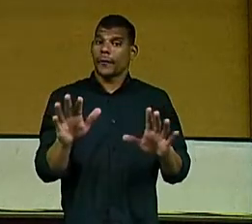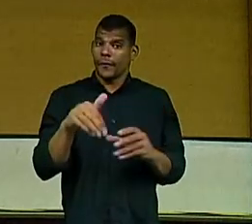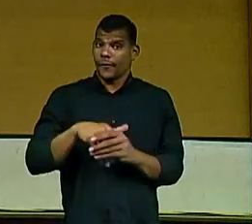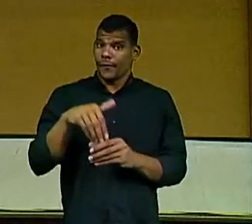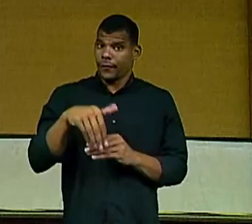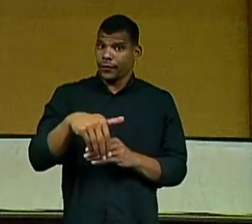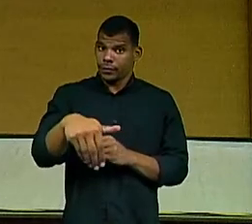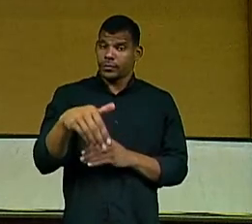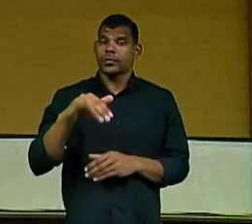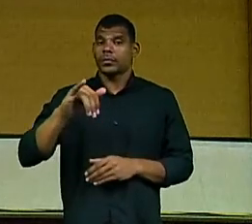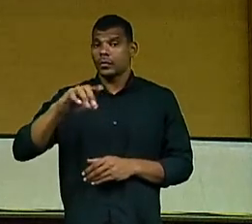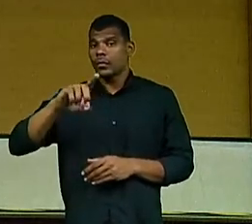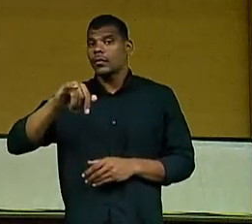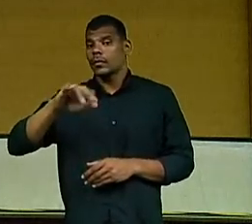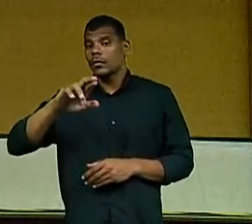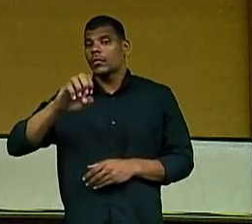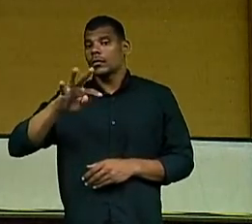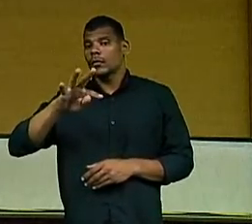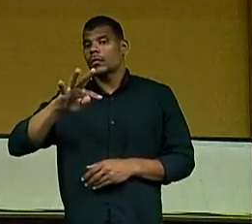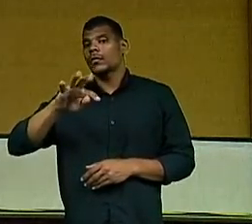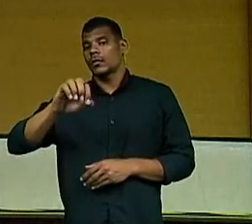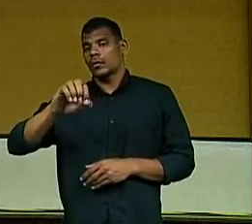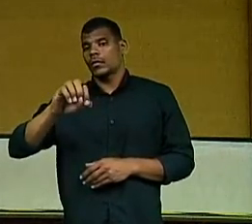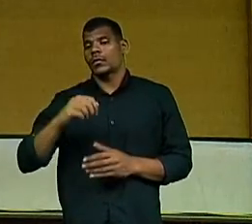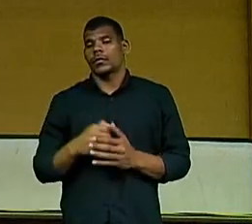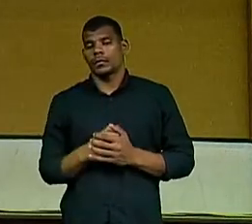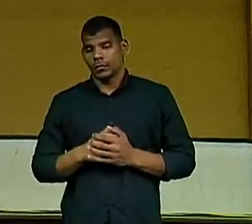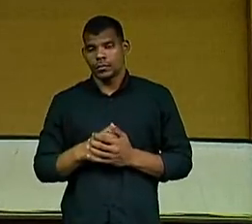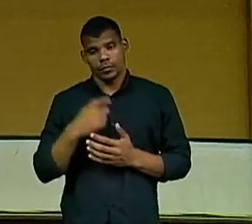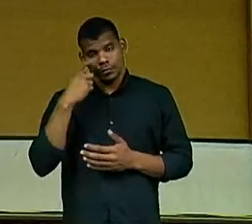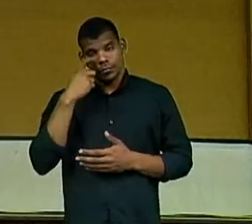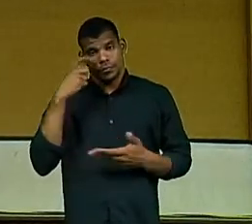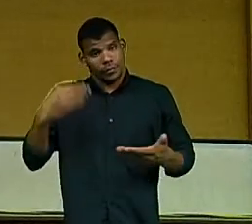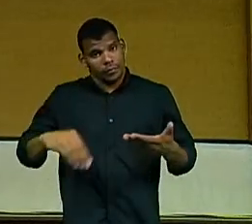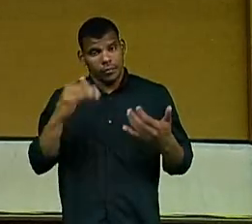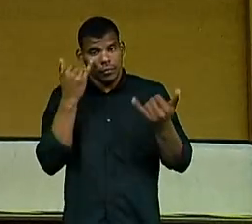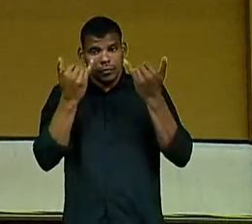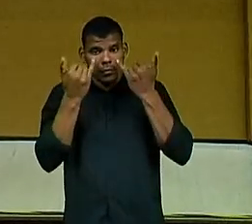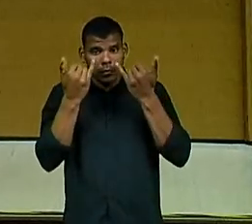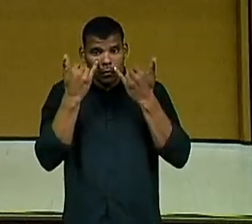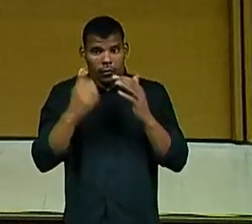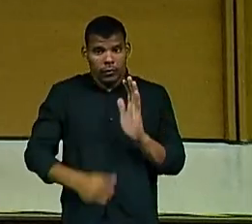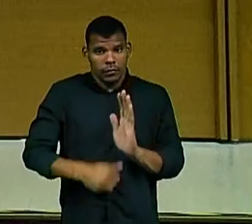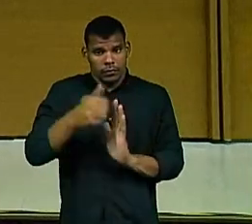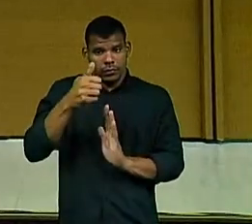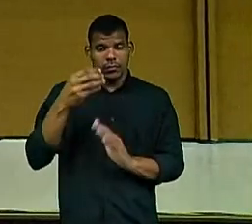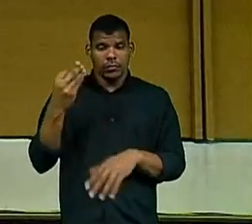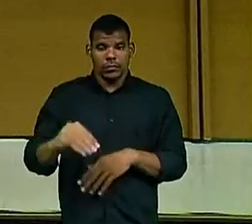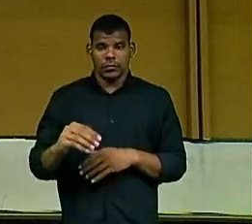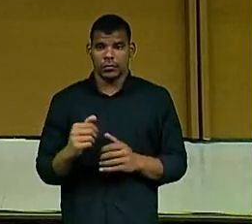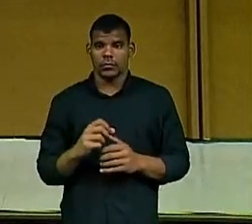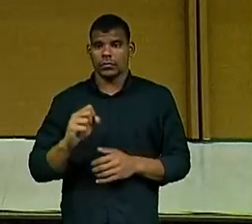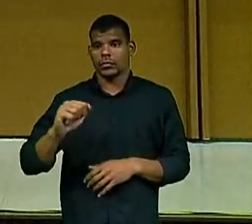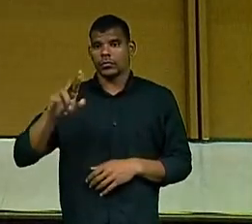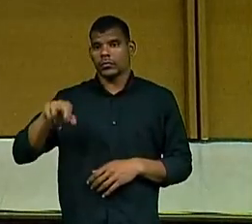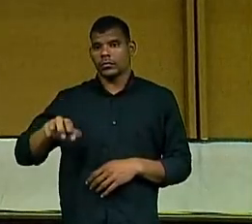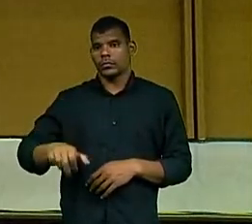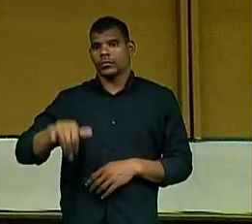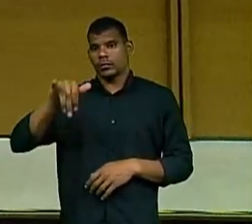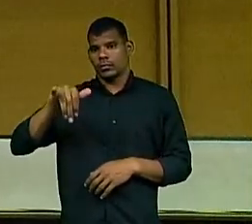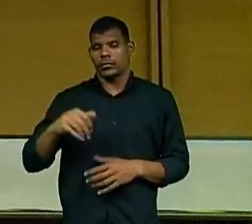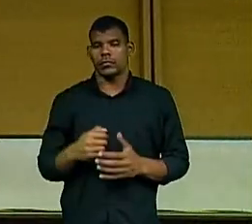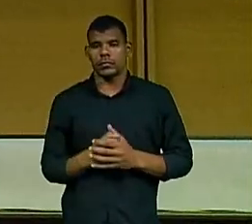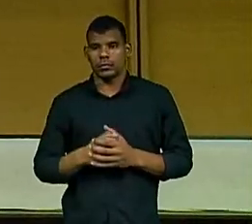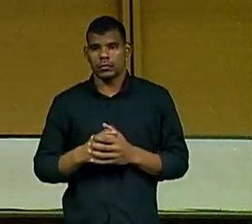indireta do ladinho do seu TD anota aí nessa primeira parte aí do governo de Sarney faz